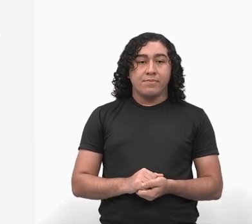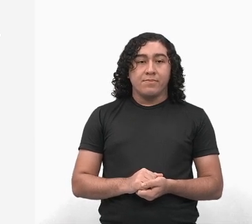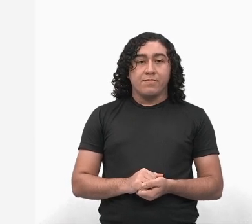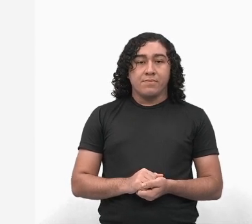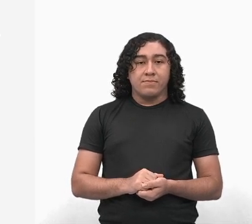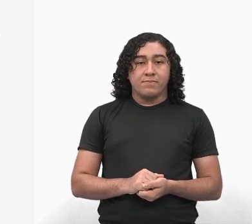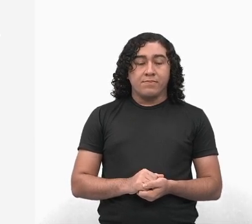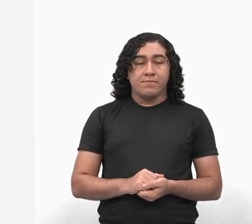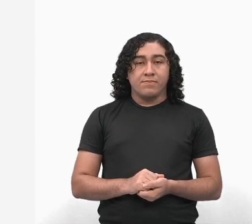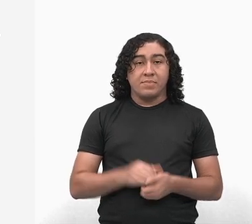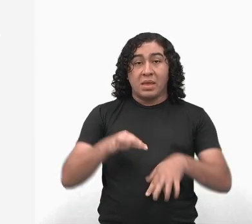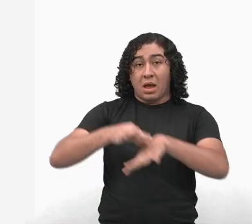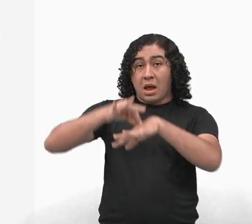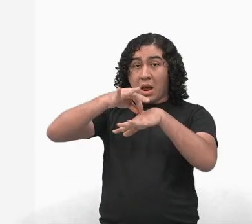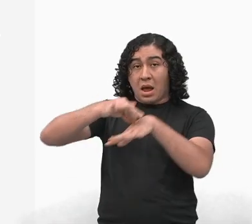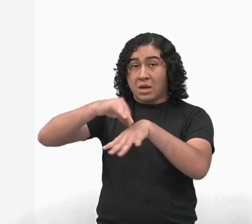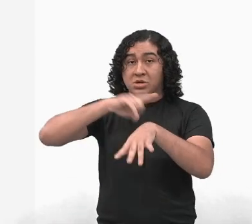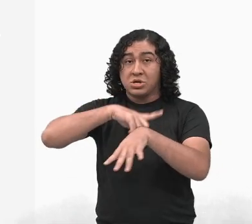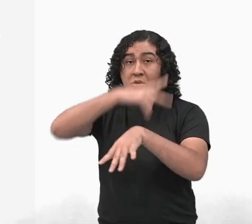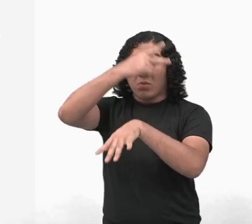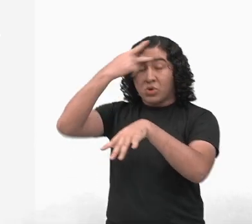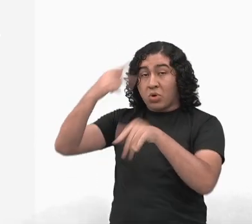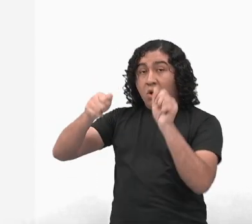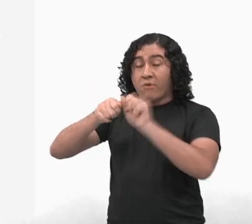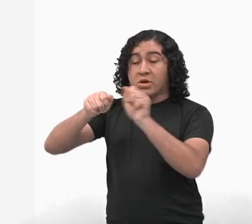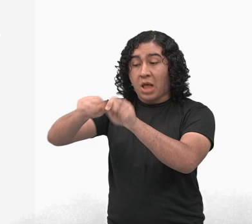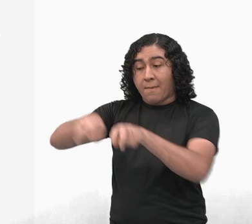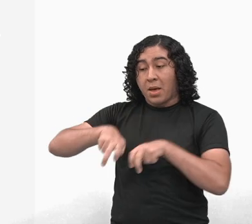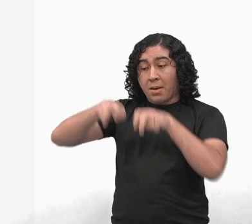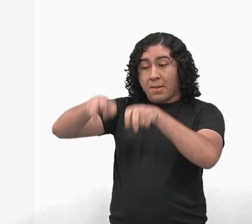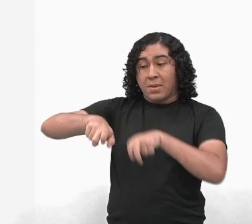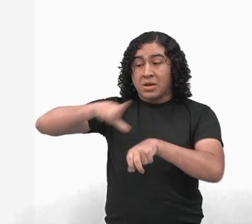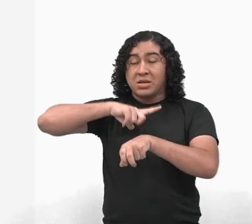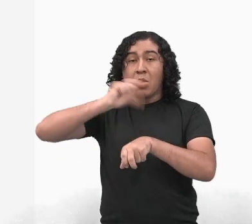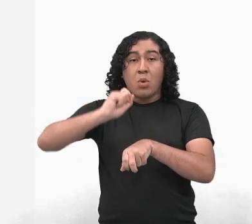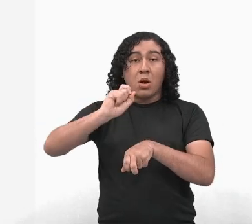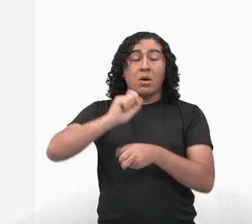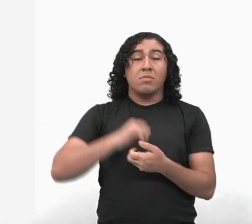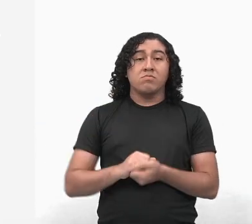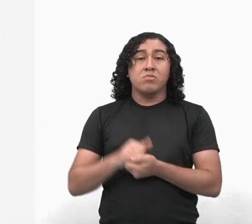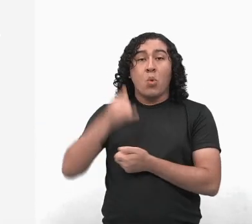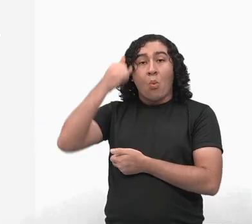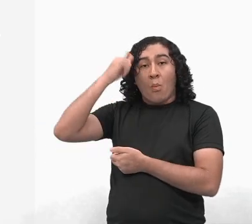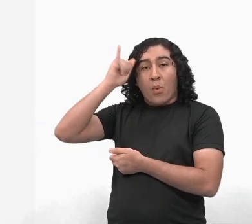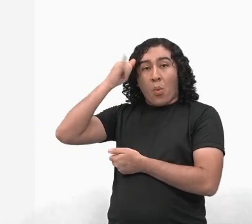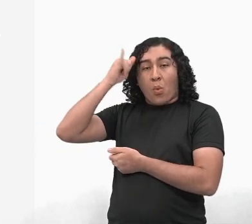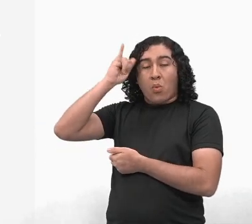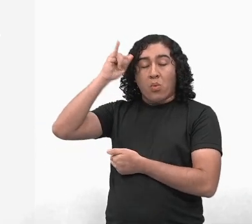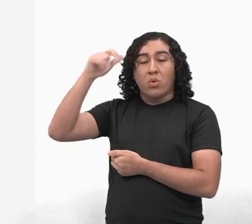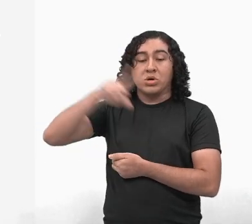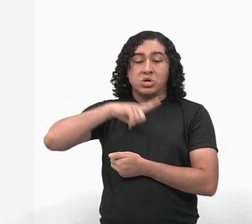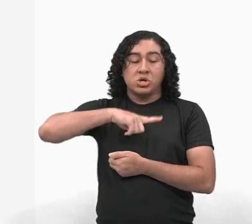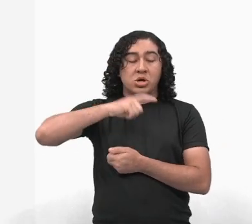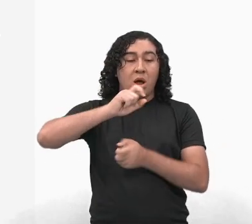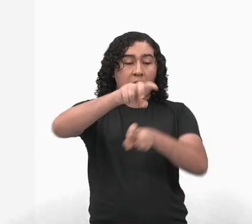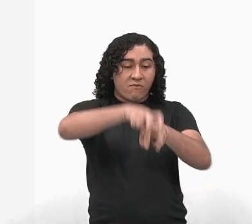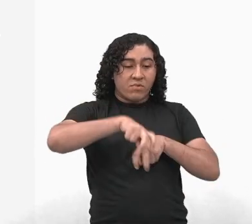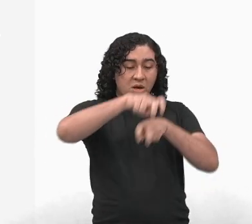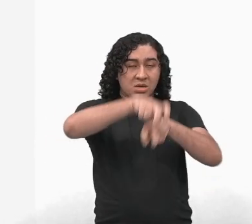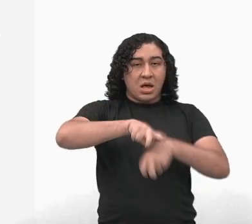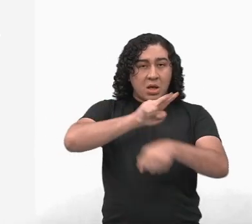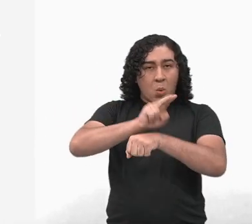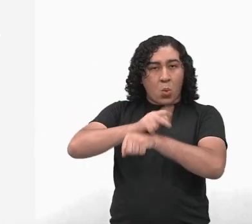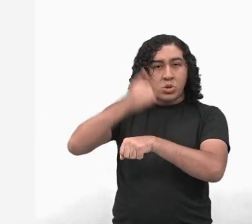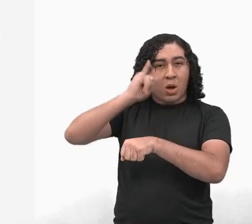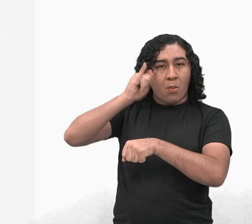O charque era produzido pelos charqueadores que compravam o boi, a carne bovina dos estancieiros, os criadores de gado do Rio